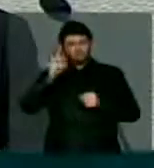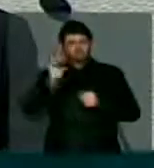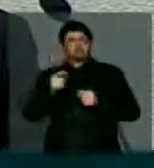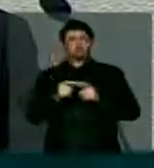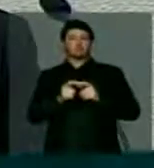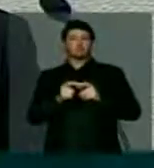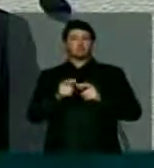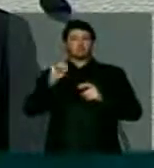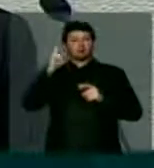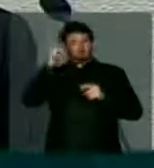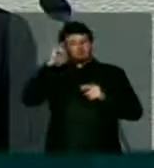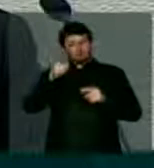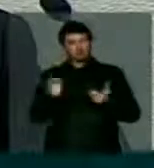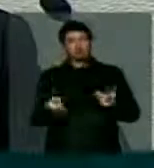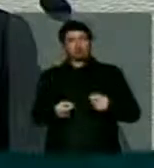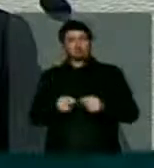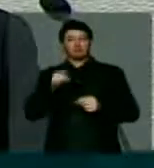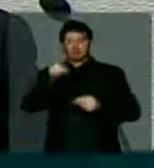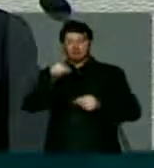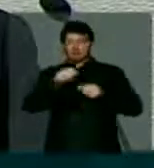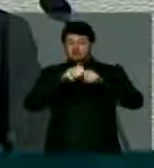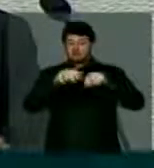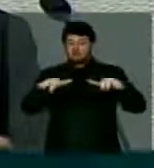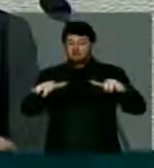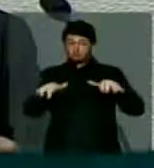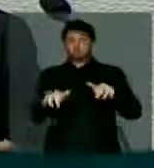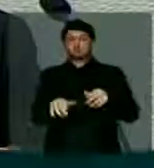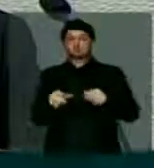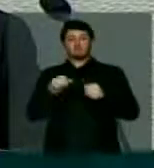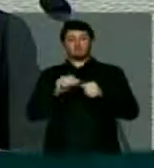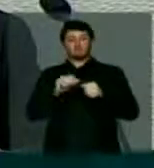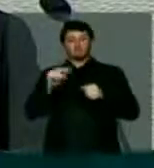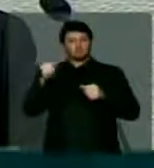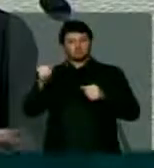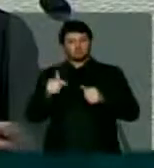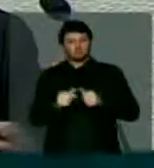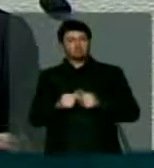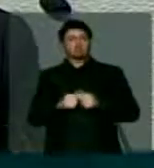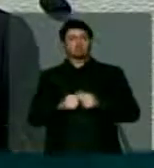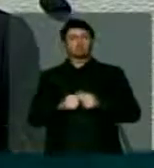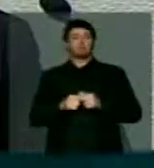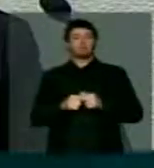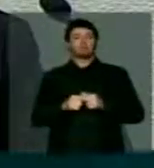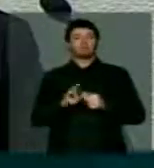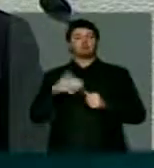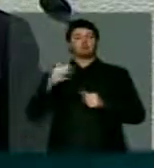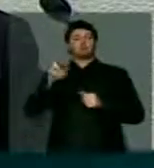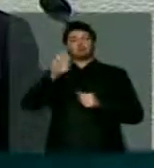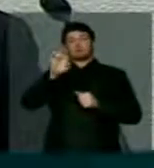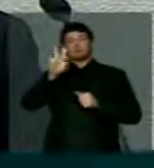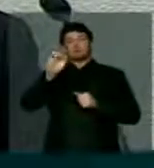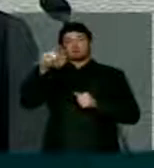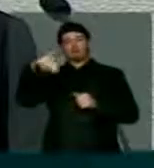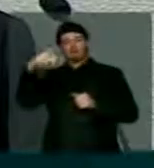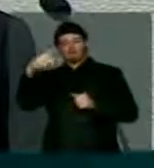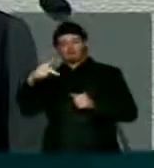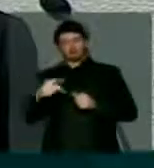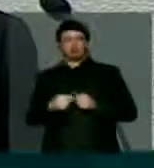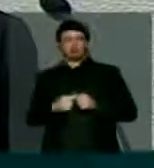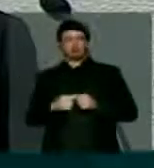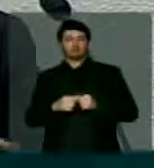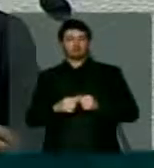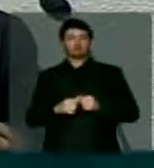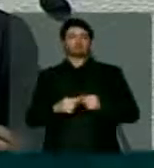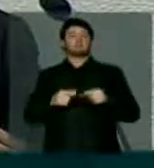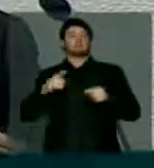desmandava o operacional e o financeiro. Essa distribuição deixaria de existir após o revamp. Após o revamp, nós